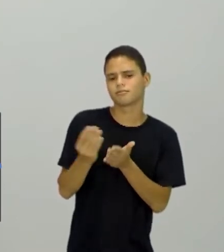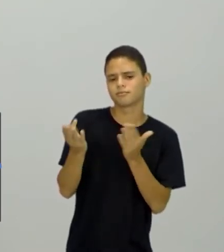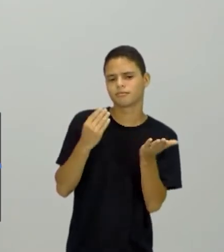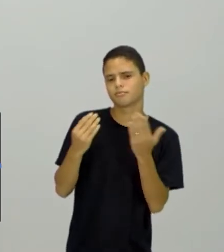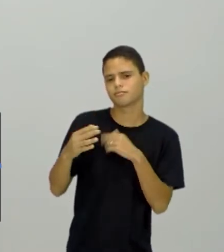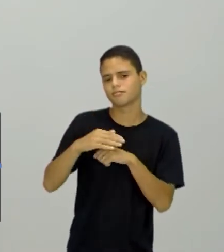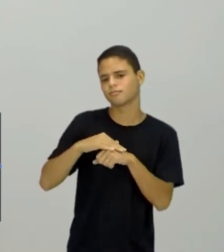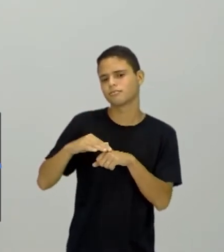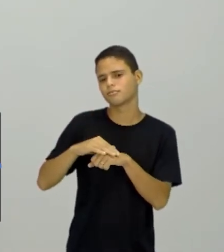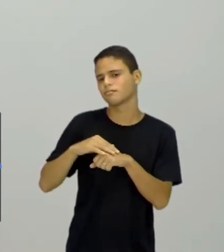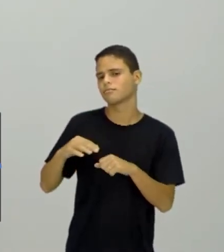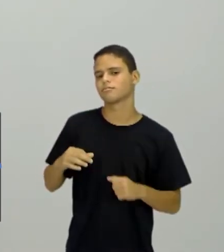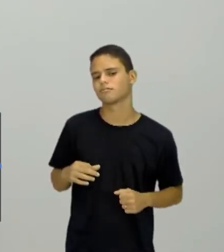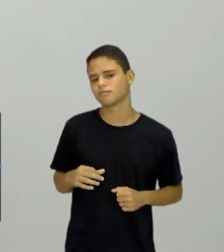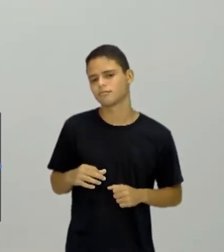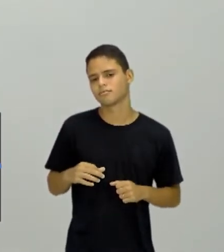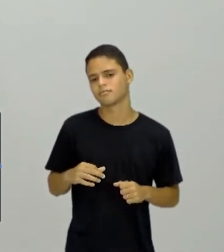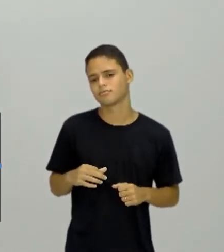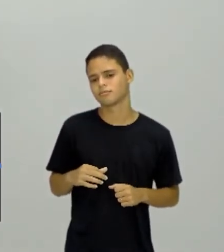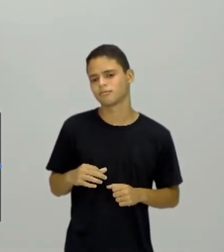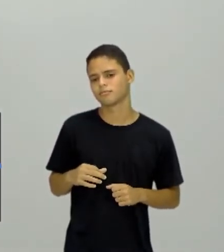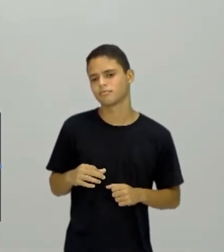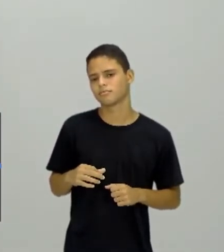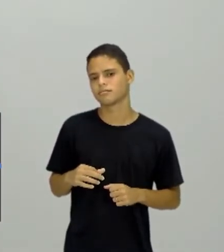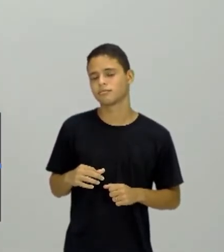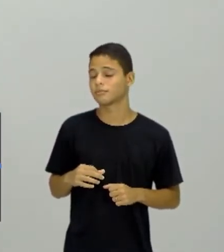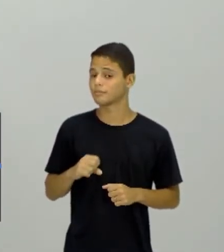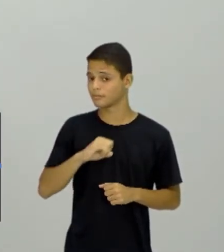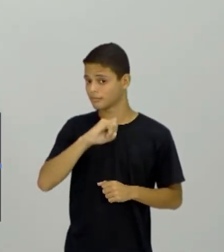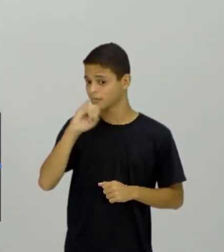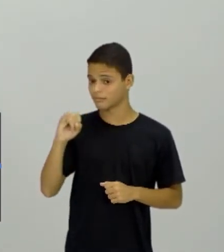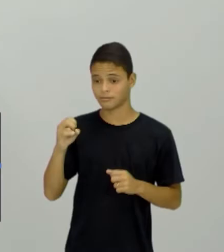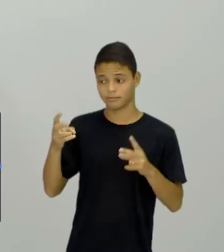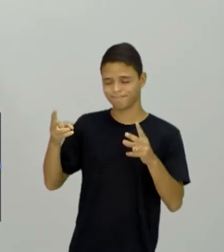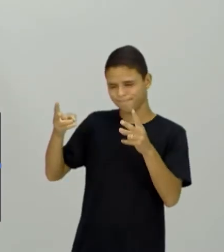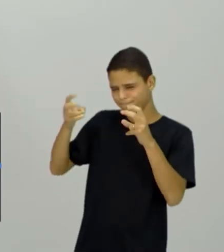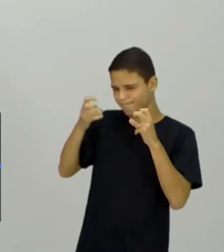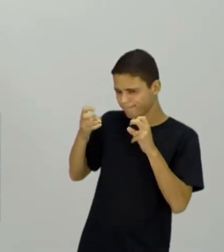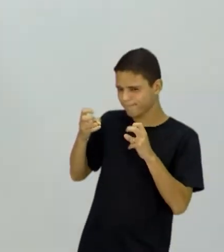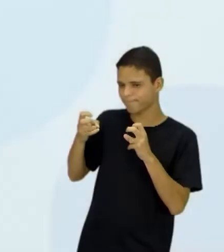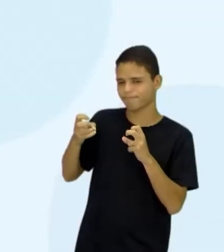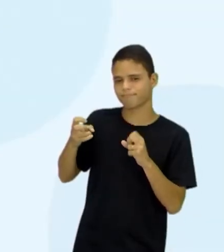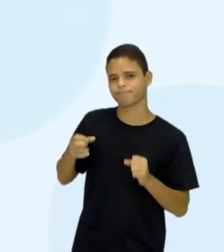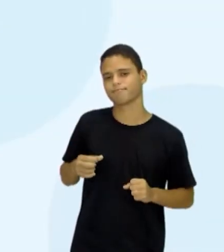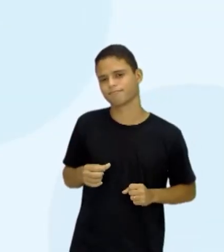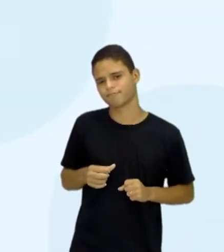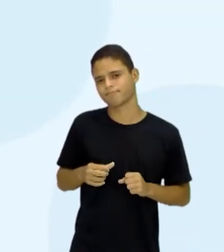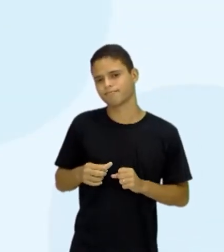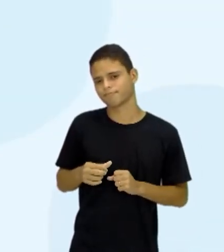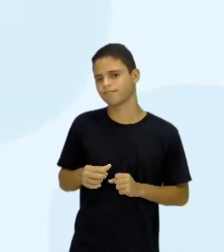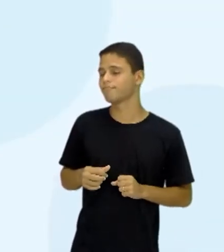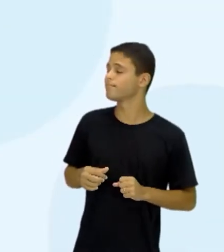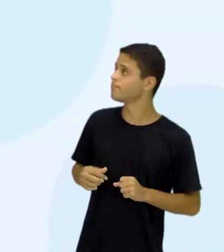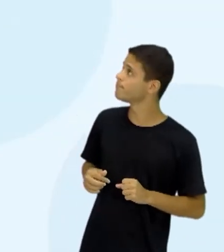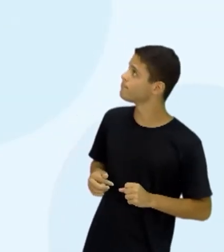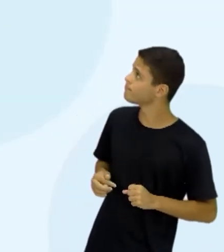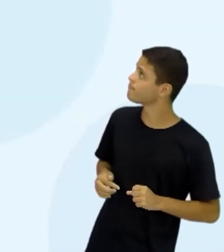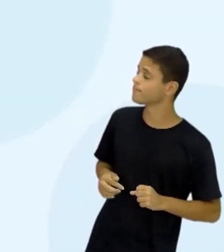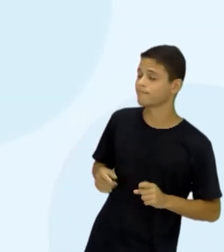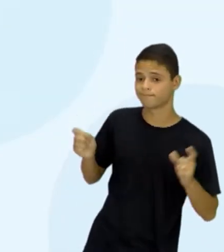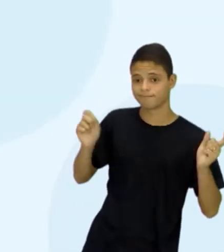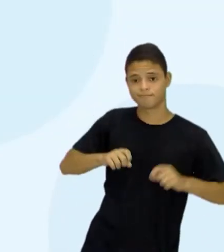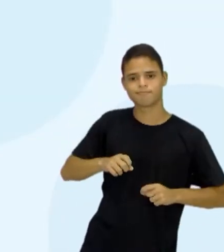6º ano. E aí é o seguinte, se você olhar com bastante cuidado, né, numa tela grande como essa daqui, dá para você